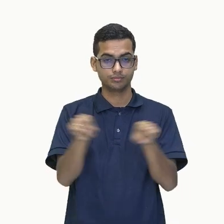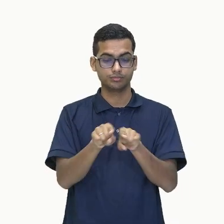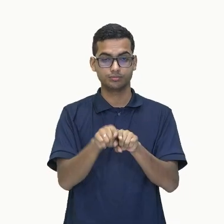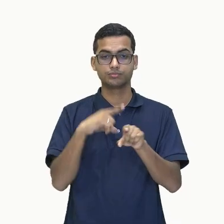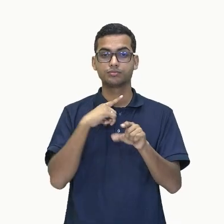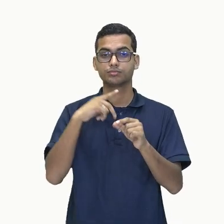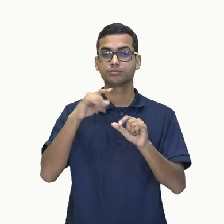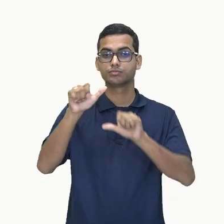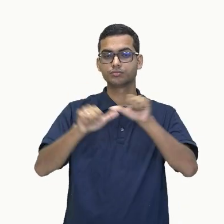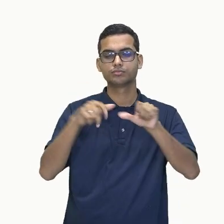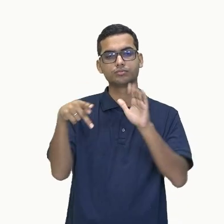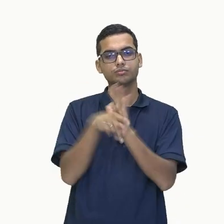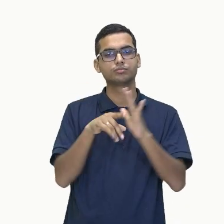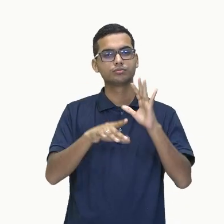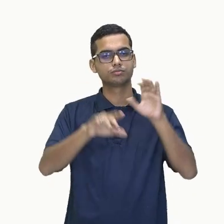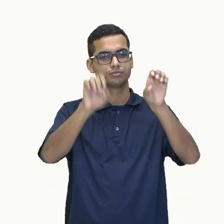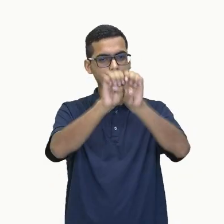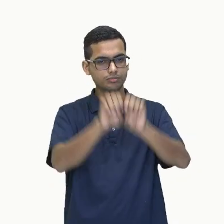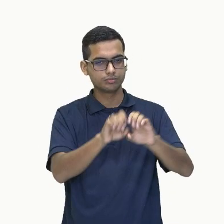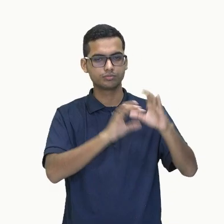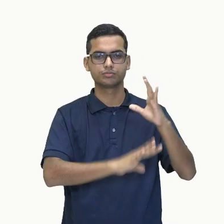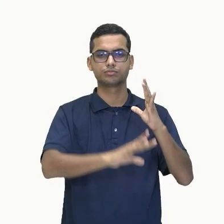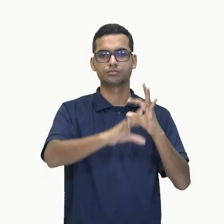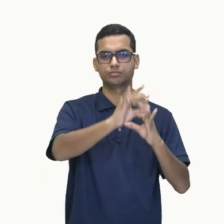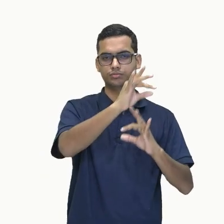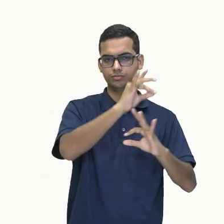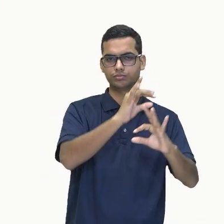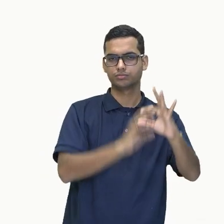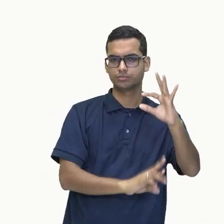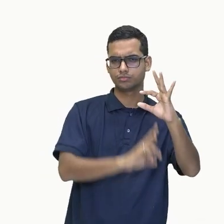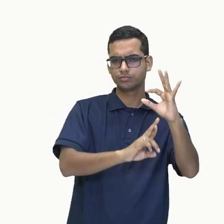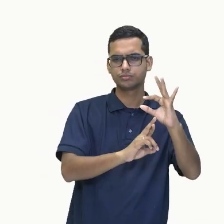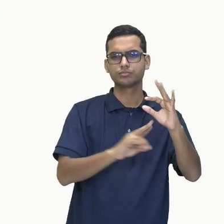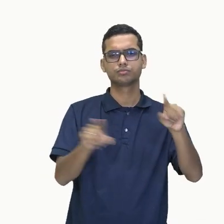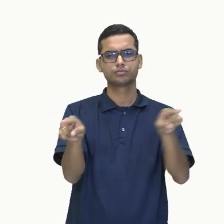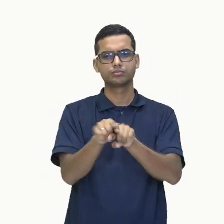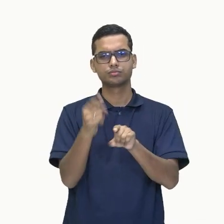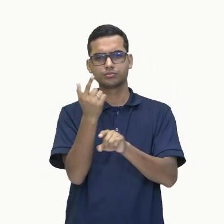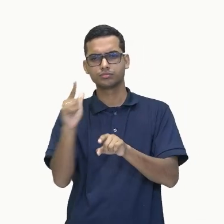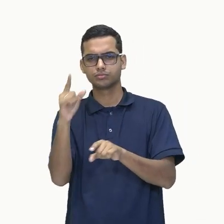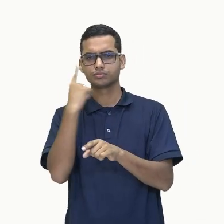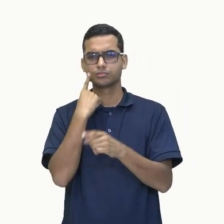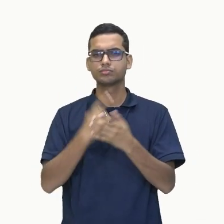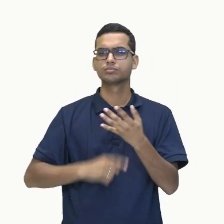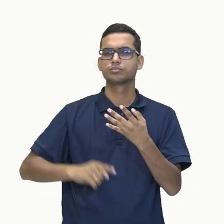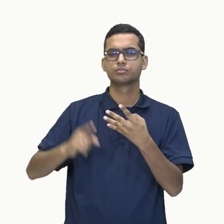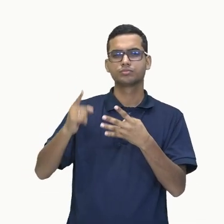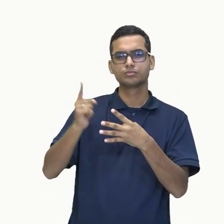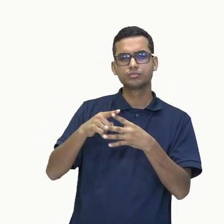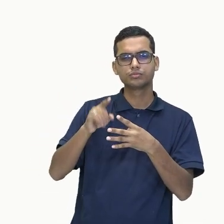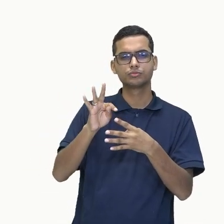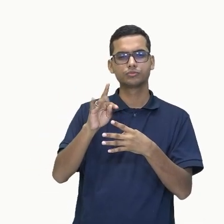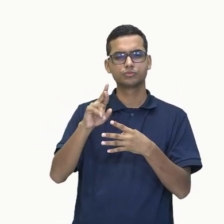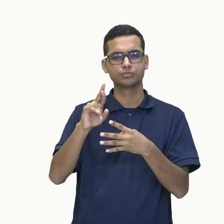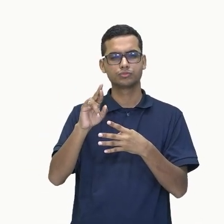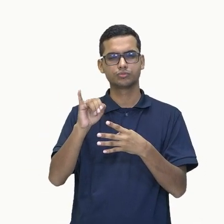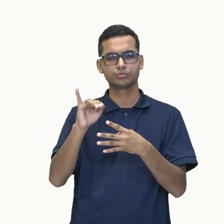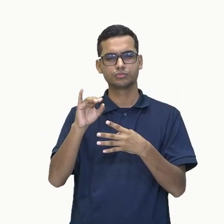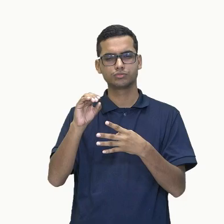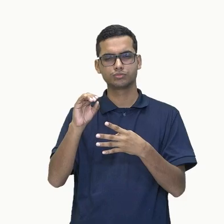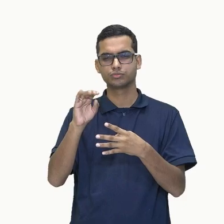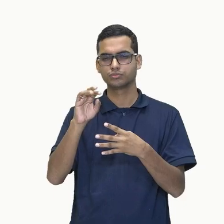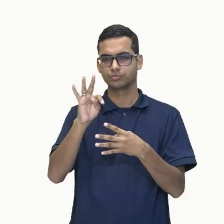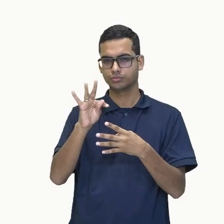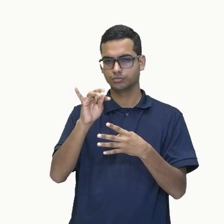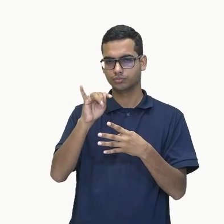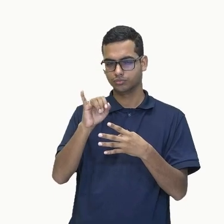tá? Então, a gente viu aqui várias formas, né? O triptofano, a cisteína, a tirosina, mas isso